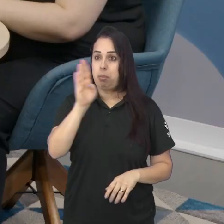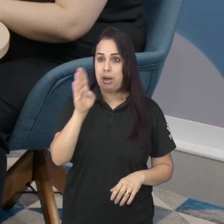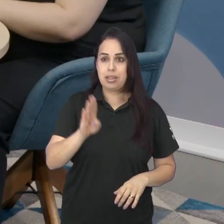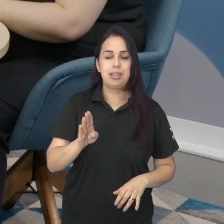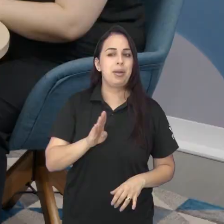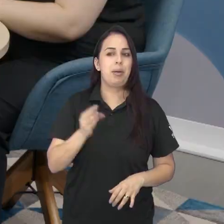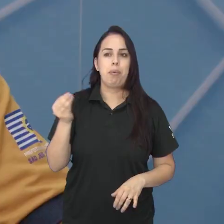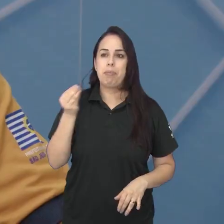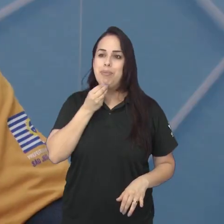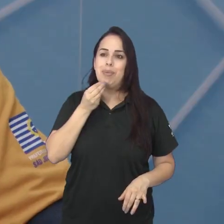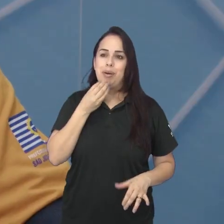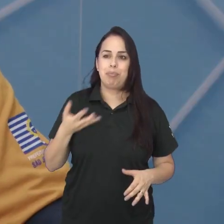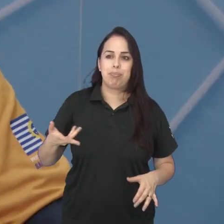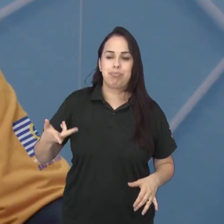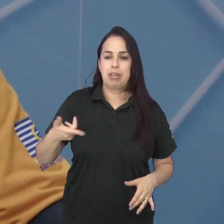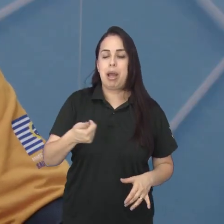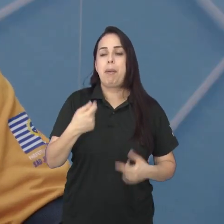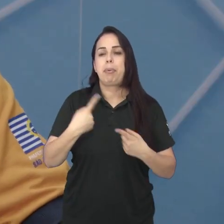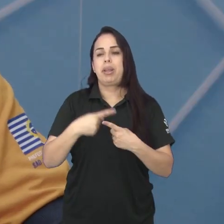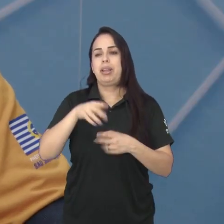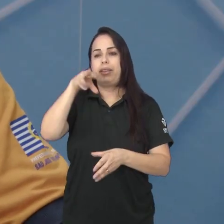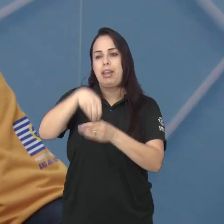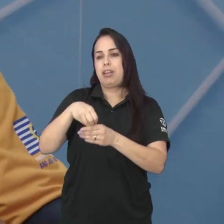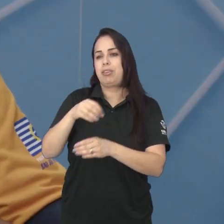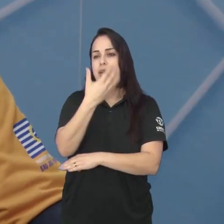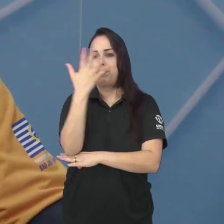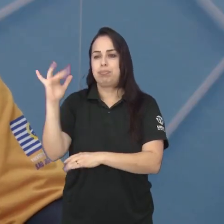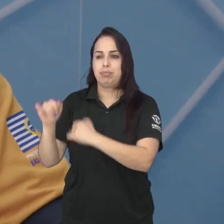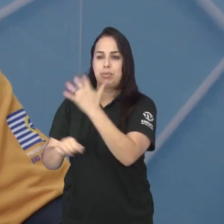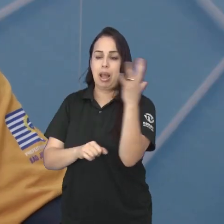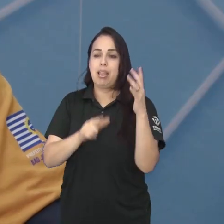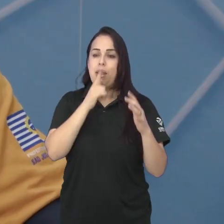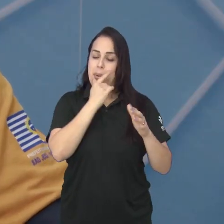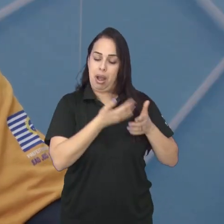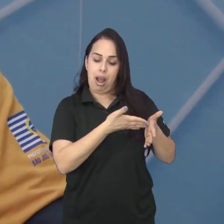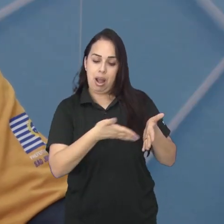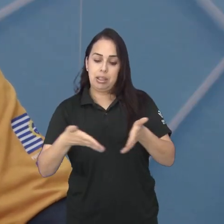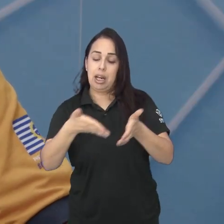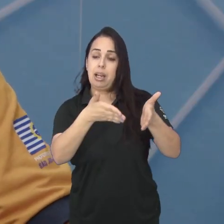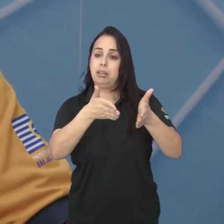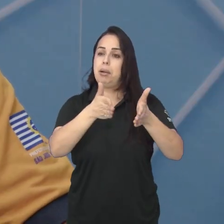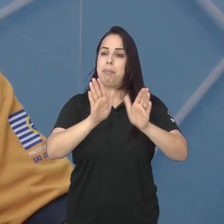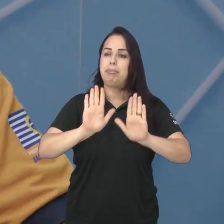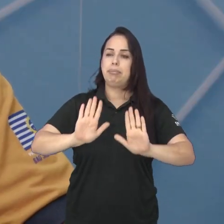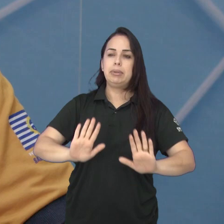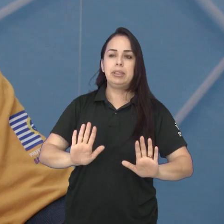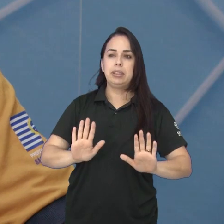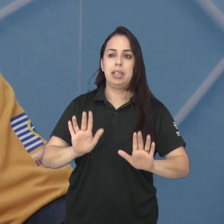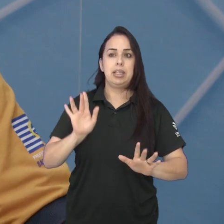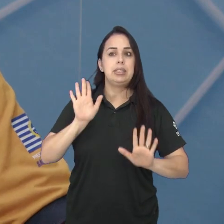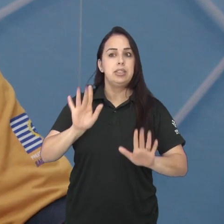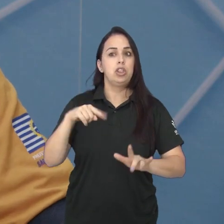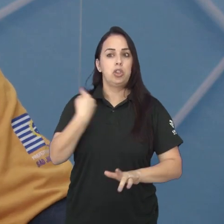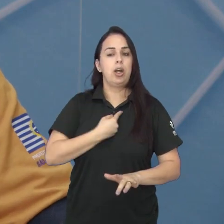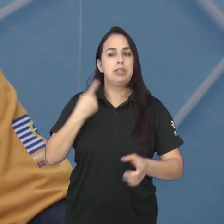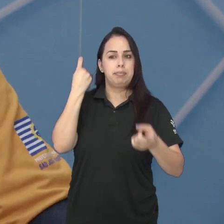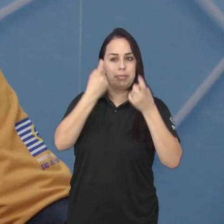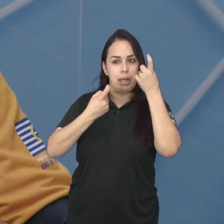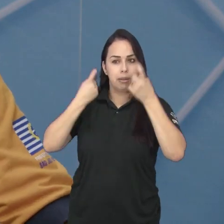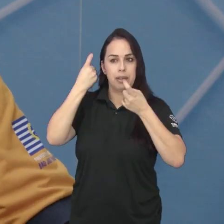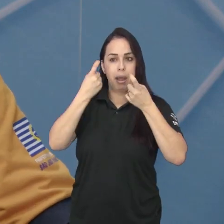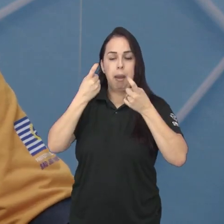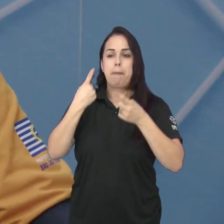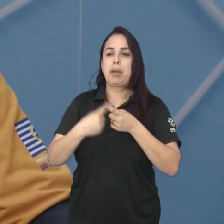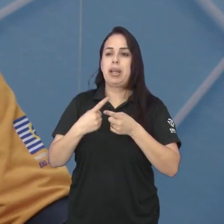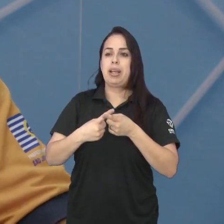bastante privilegiado, né, como foi colocado aqui, de matas, enfim, né, e água, inclusive, também, mas é preocupante e